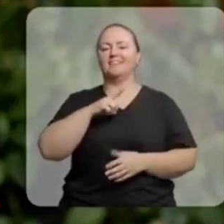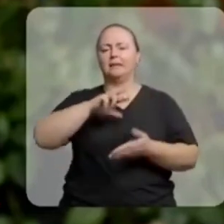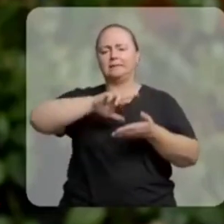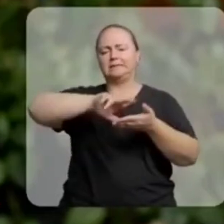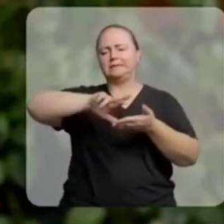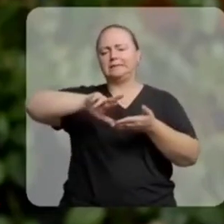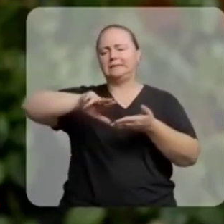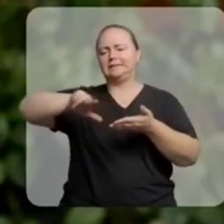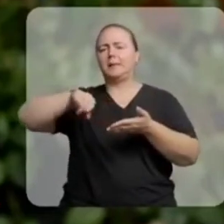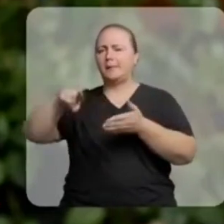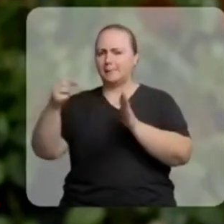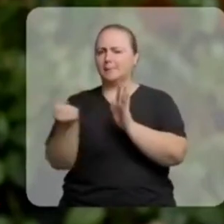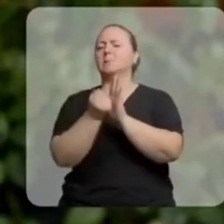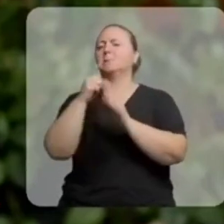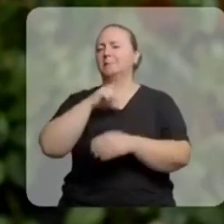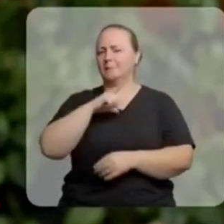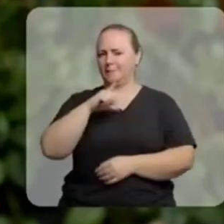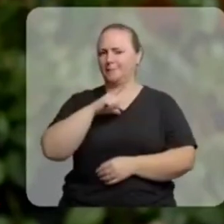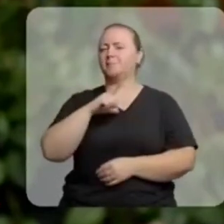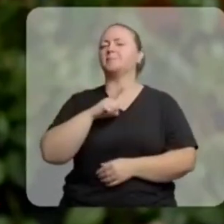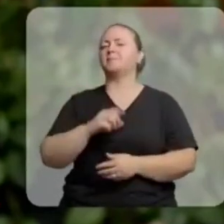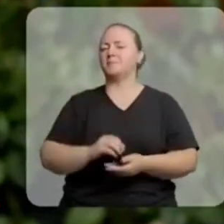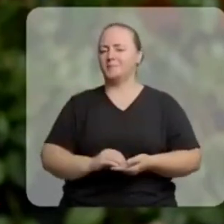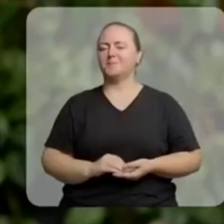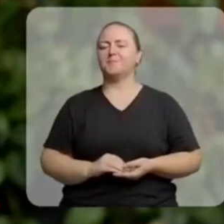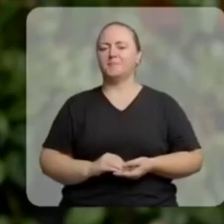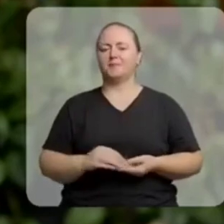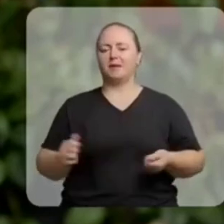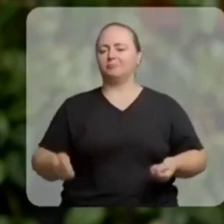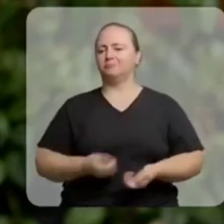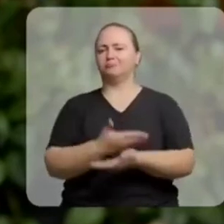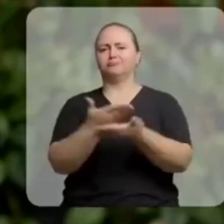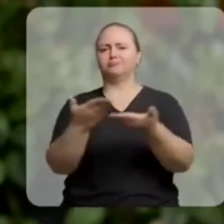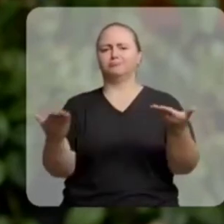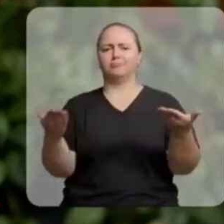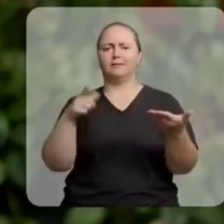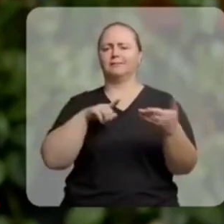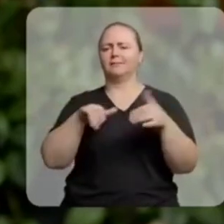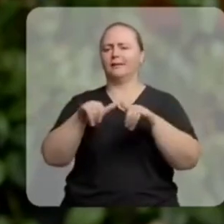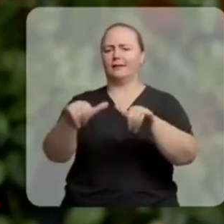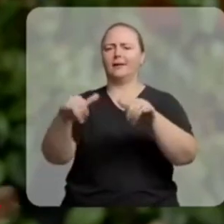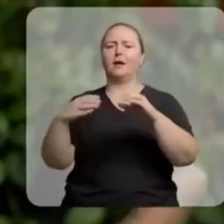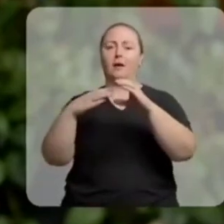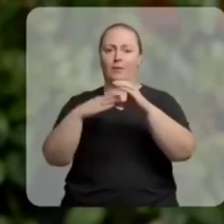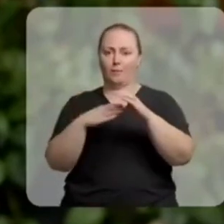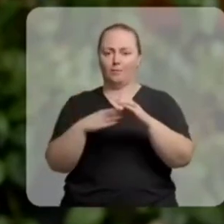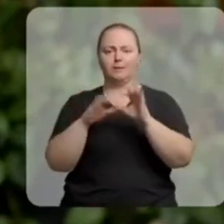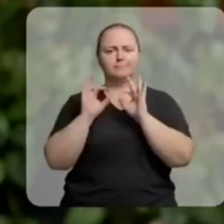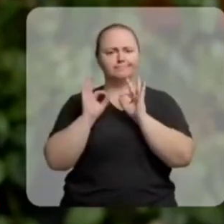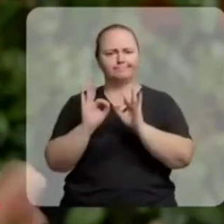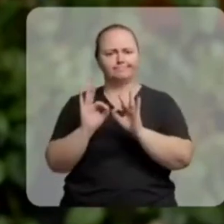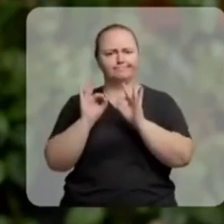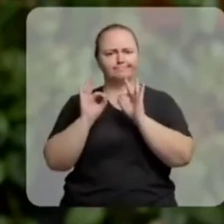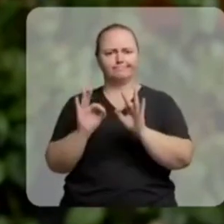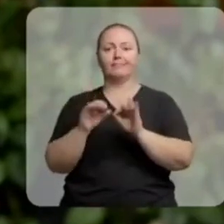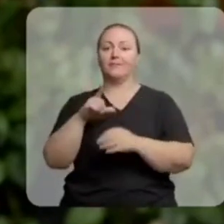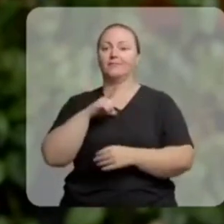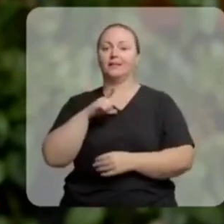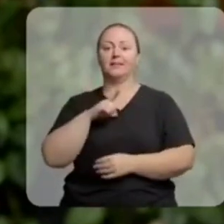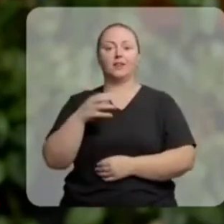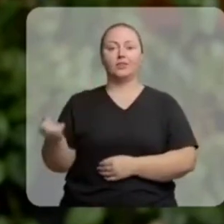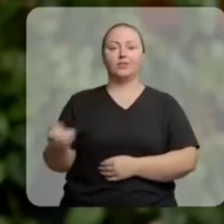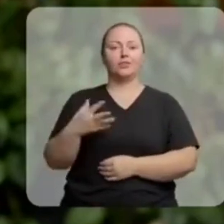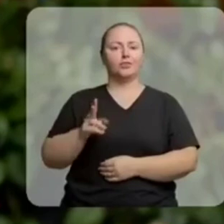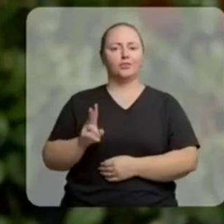produtos que a Três Corações está oferecendo, que tem a oferecer e hoje tem na Cooper, e com certeza vai sempre ter uma novidade,